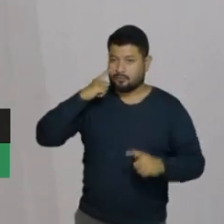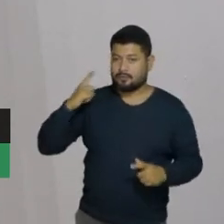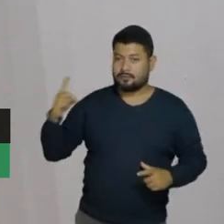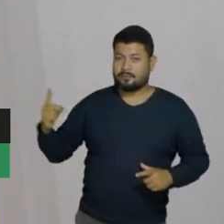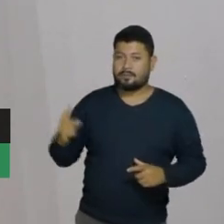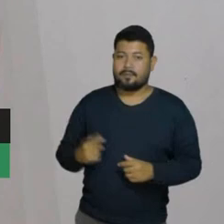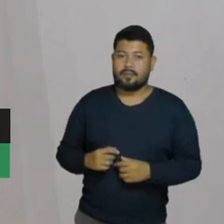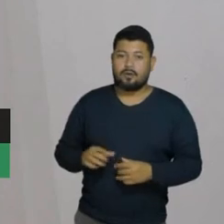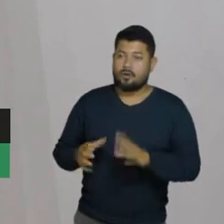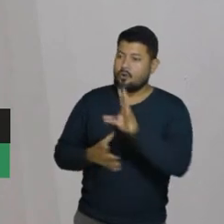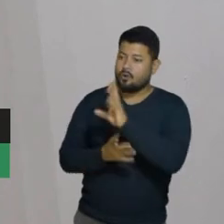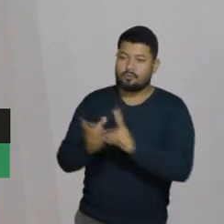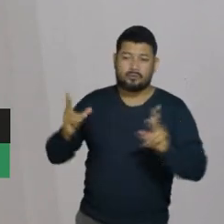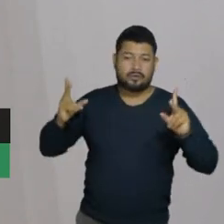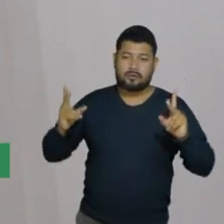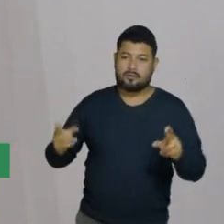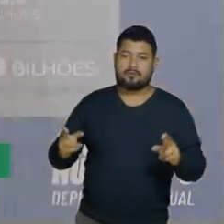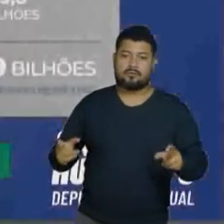só copiar.